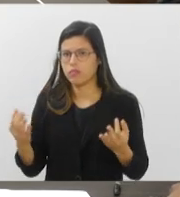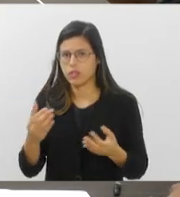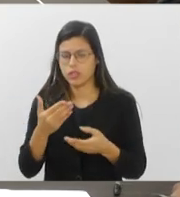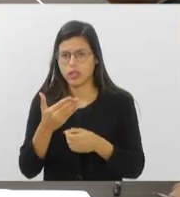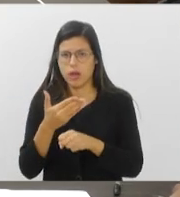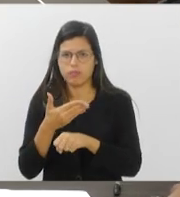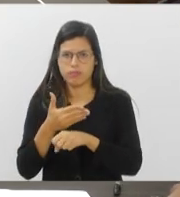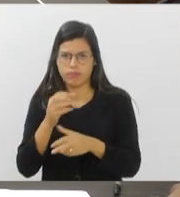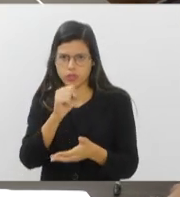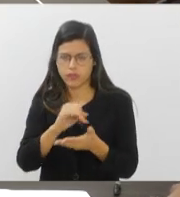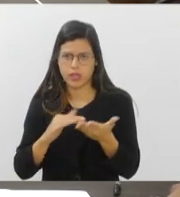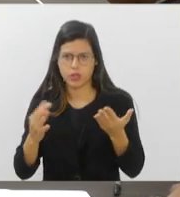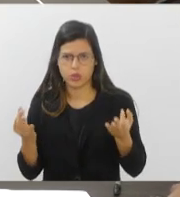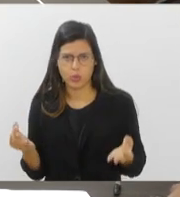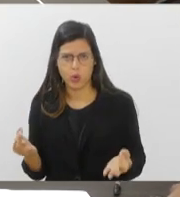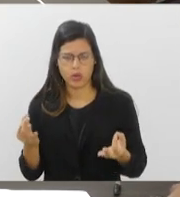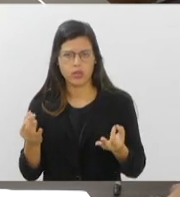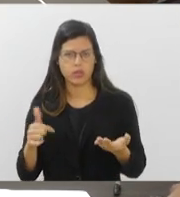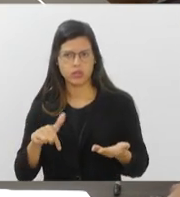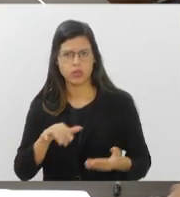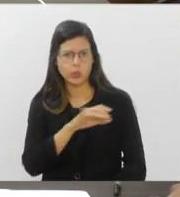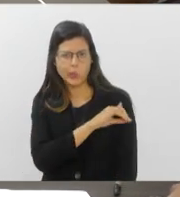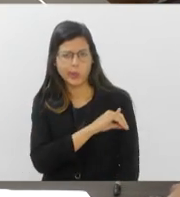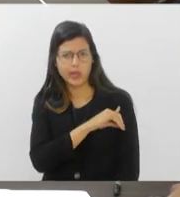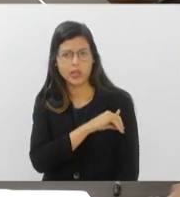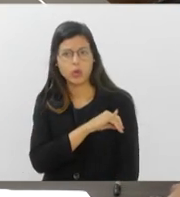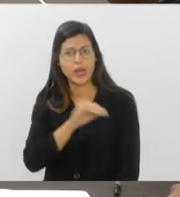de Janeiro. É geral.